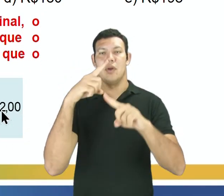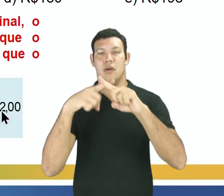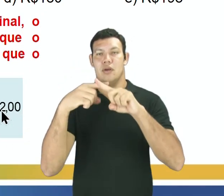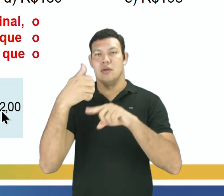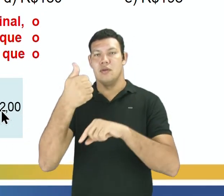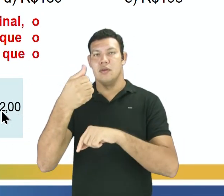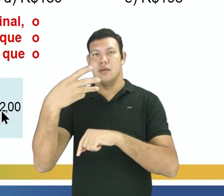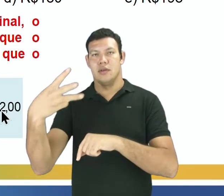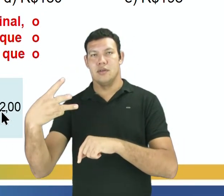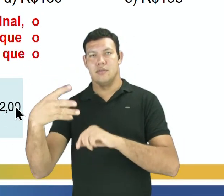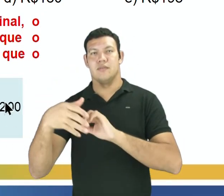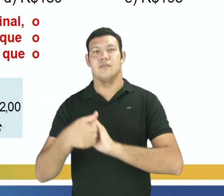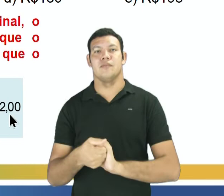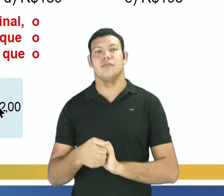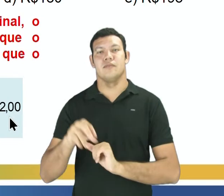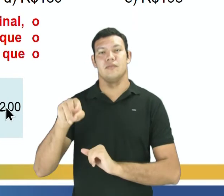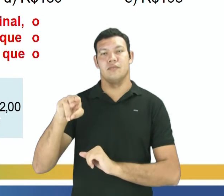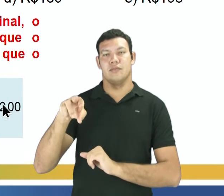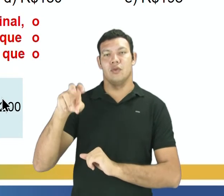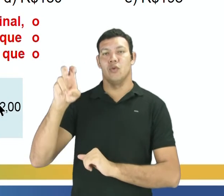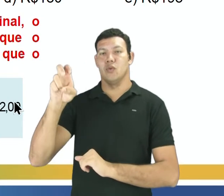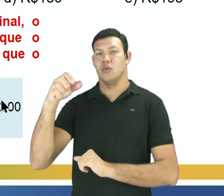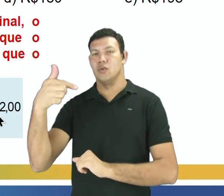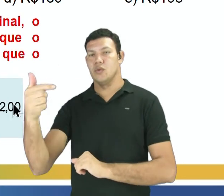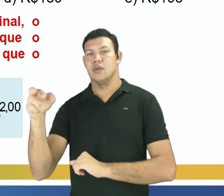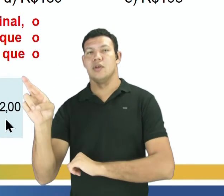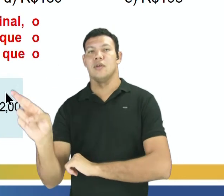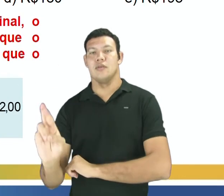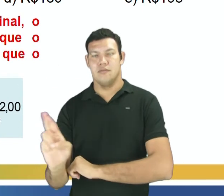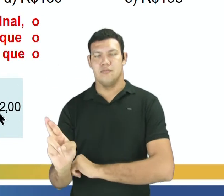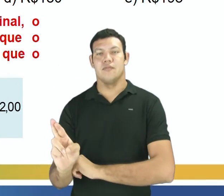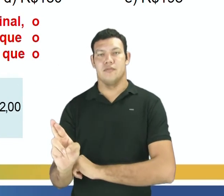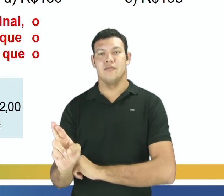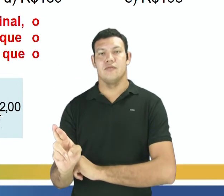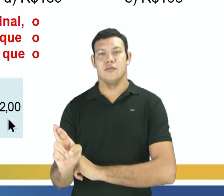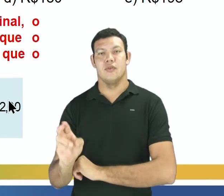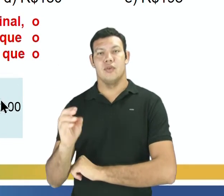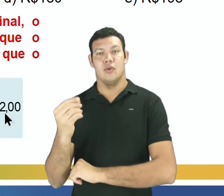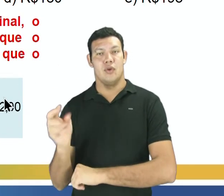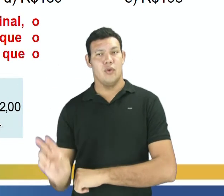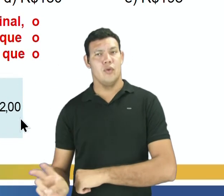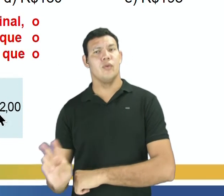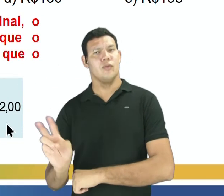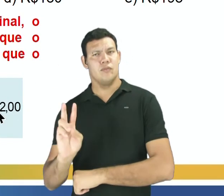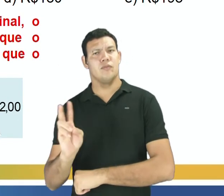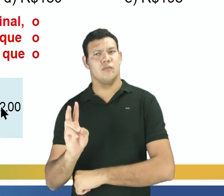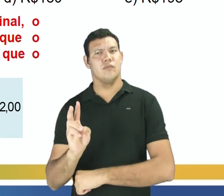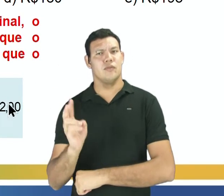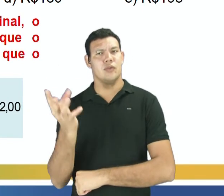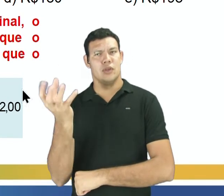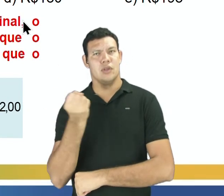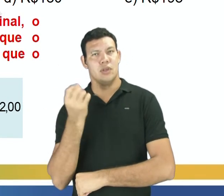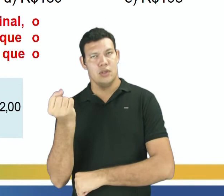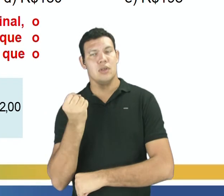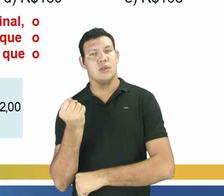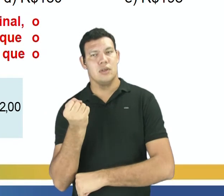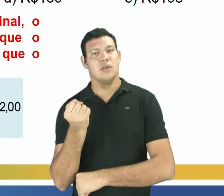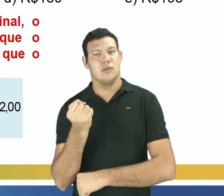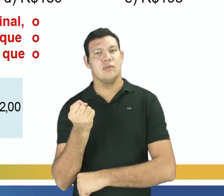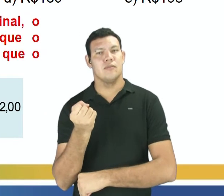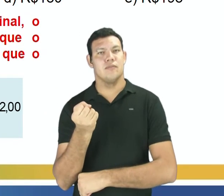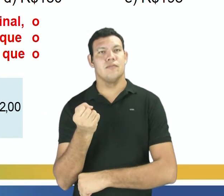R$52. Esses R$52 é o valor que ele ganhou correspondente de forma proporcional